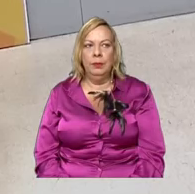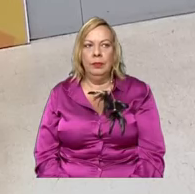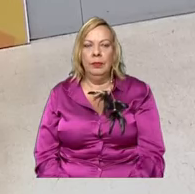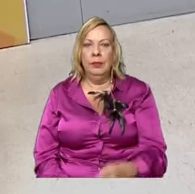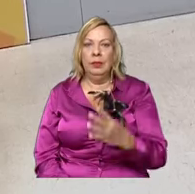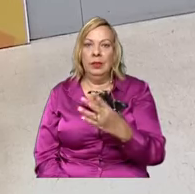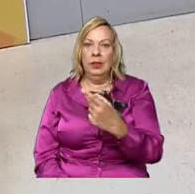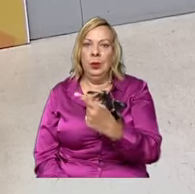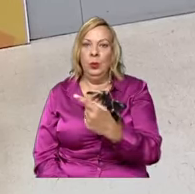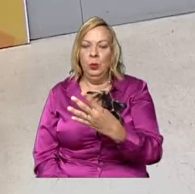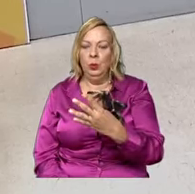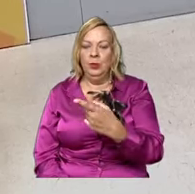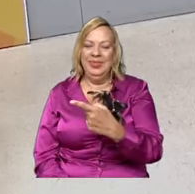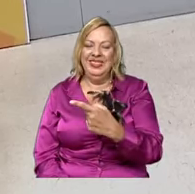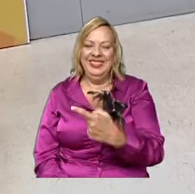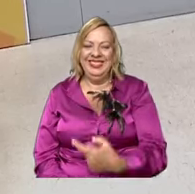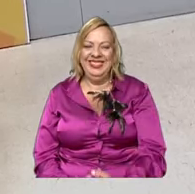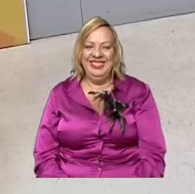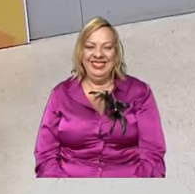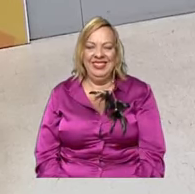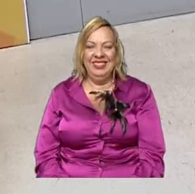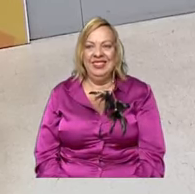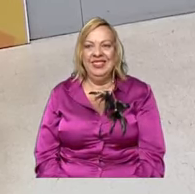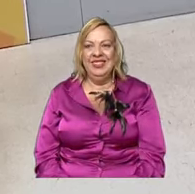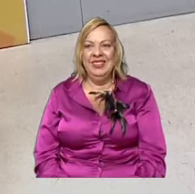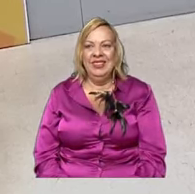Quem quer o 41? 41.